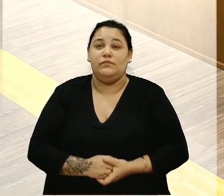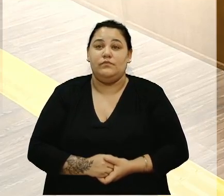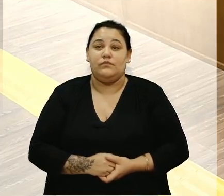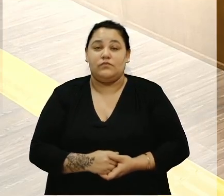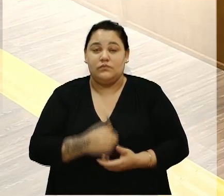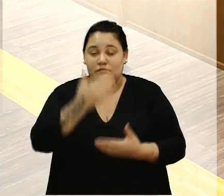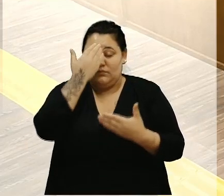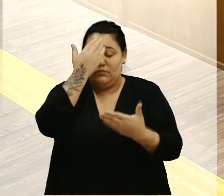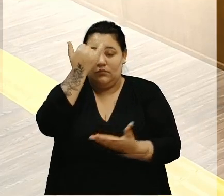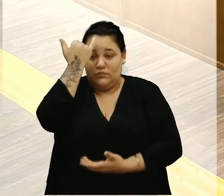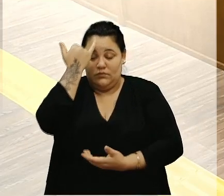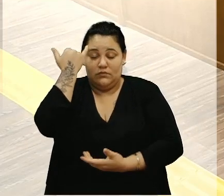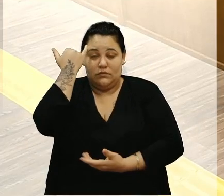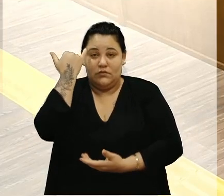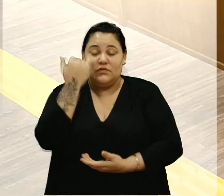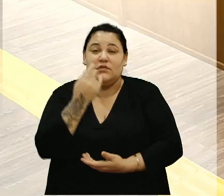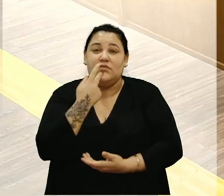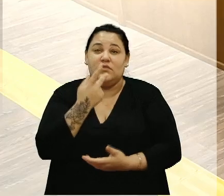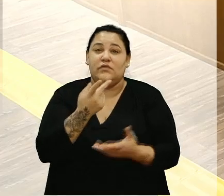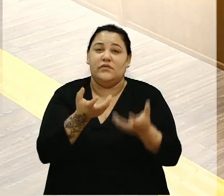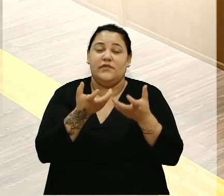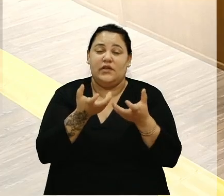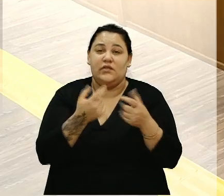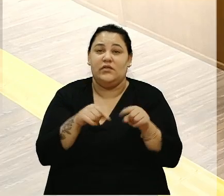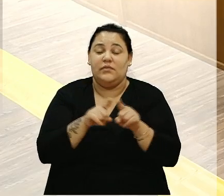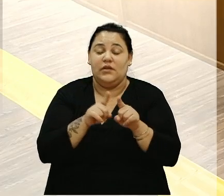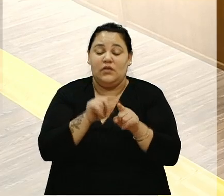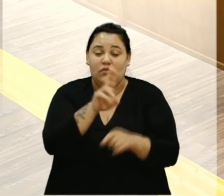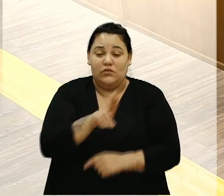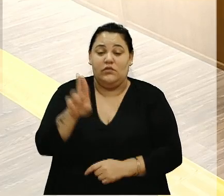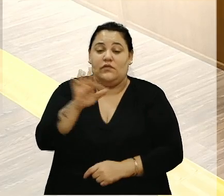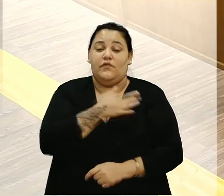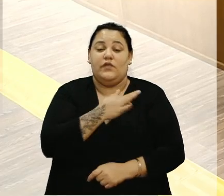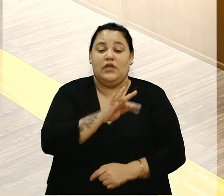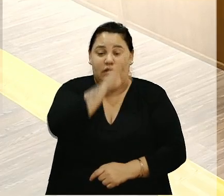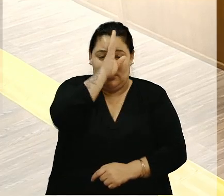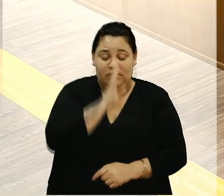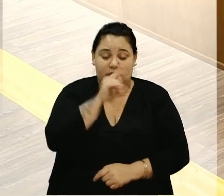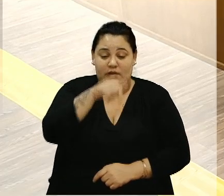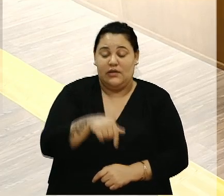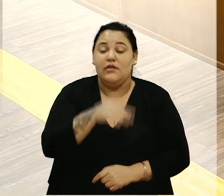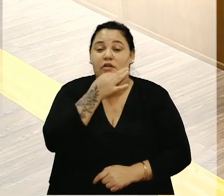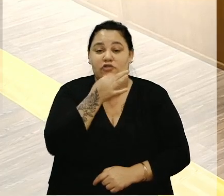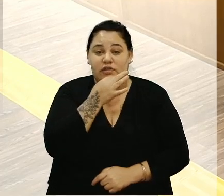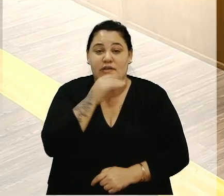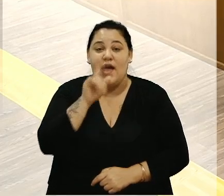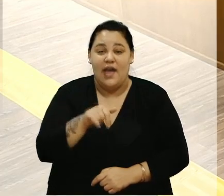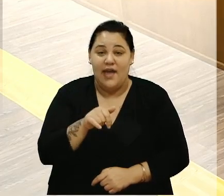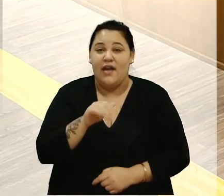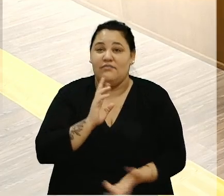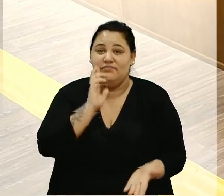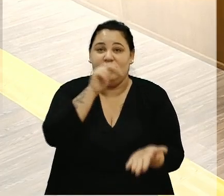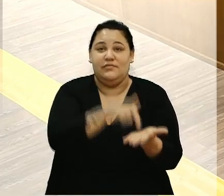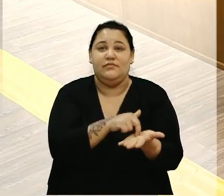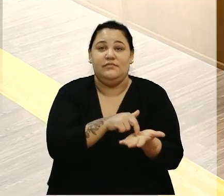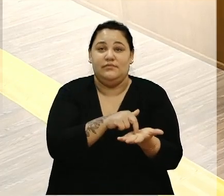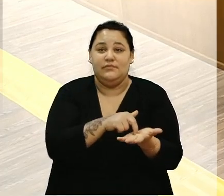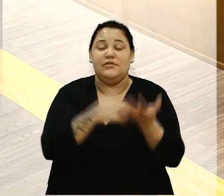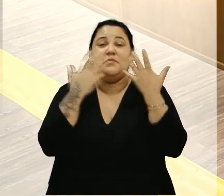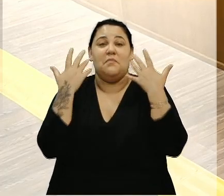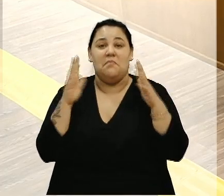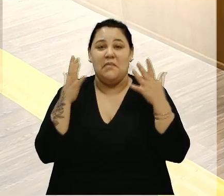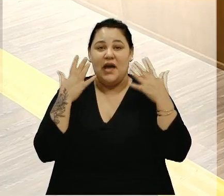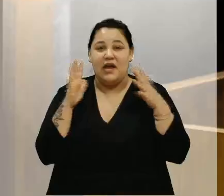Quero dizer que a Universidade Federal, gratuita na nossa cidade, é uma realidade. Parabéns,